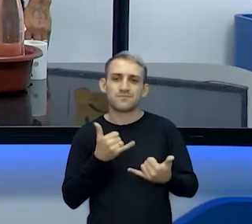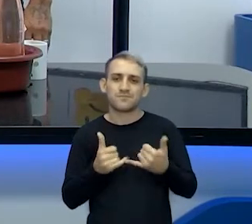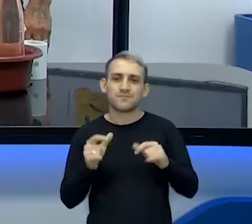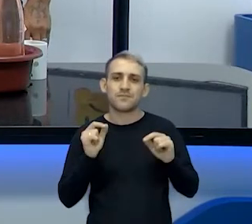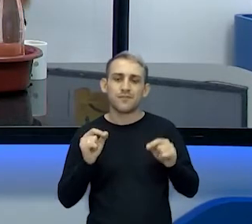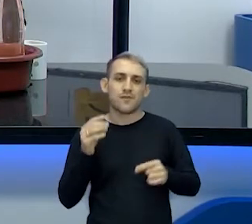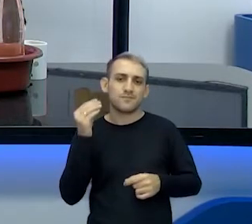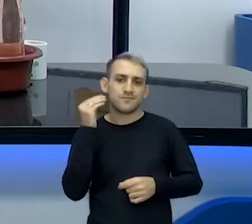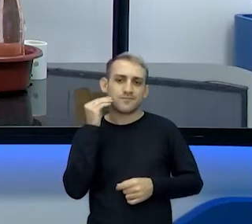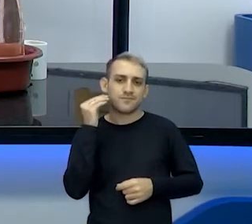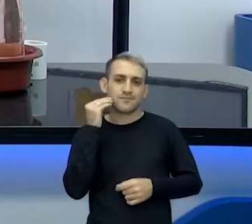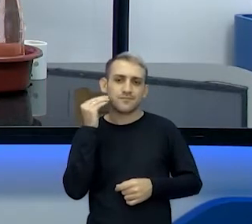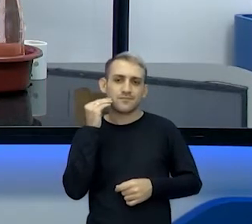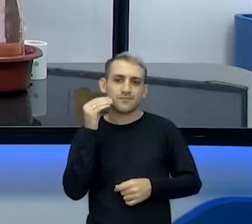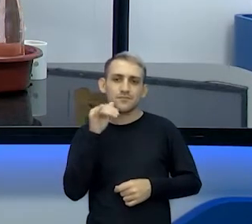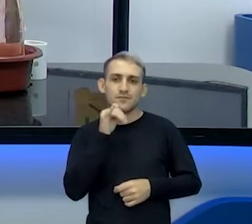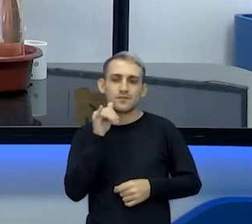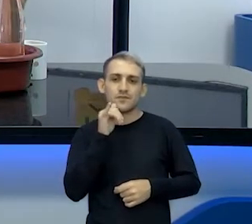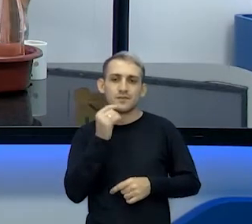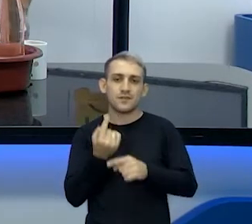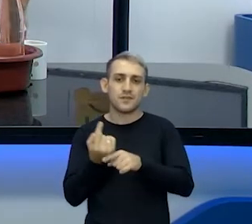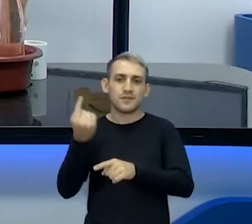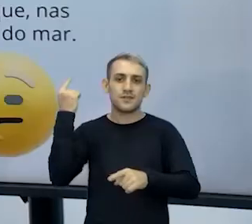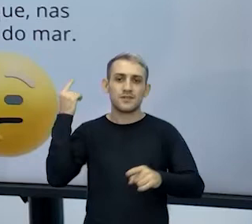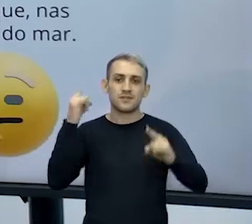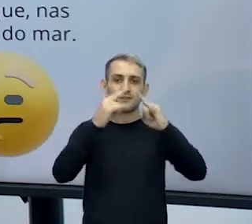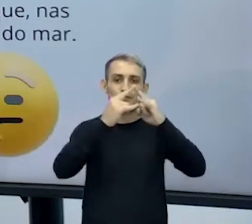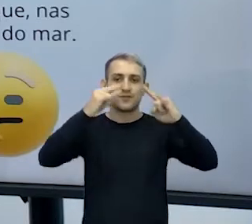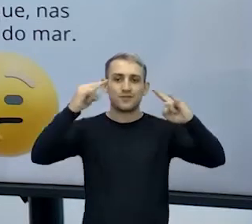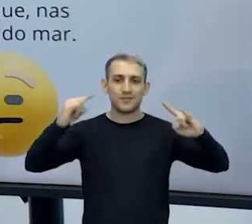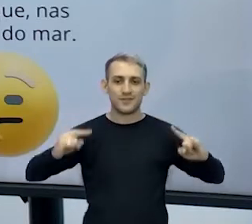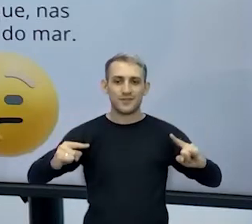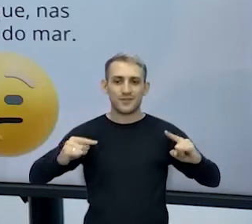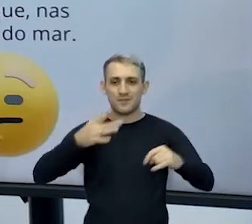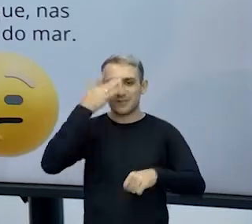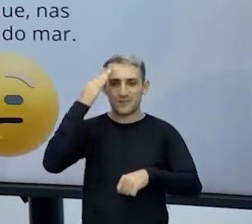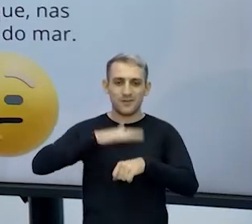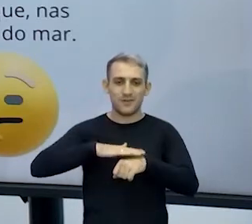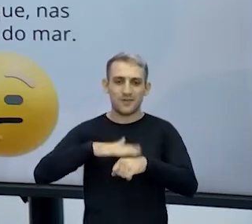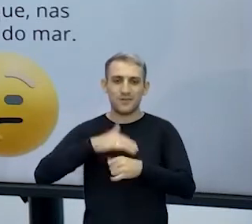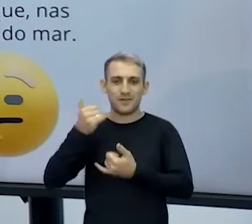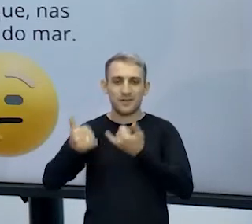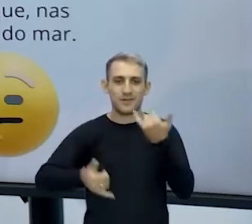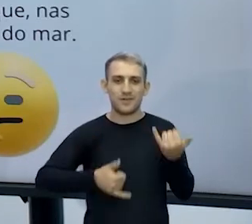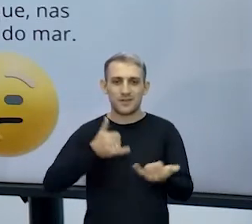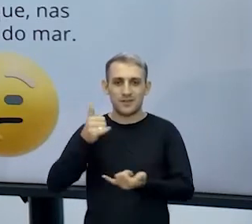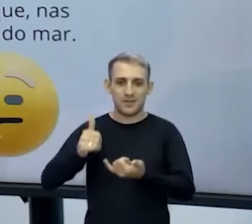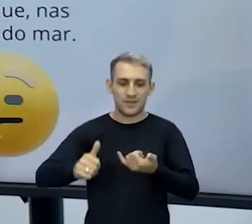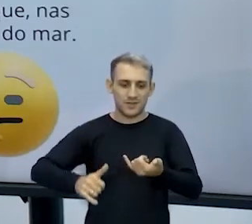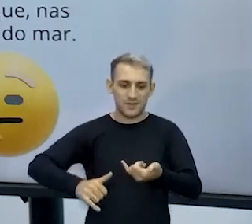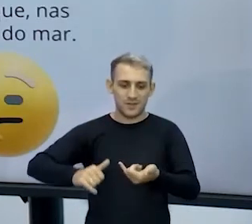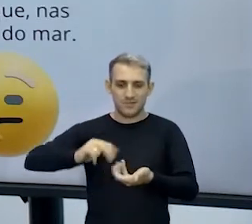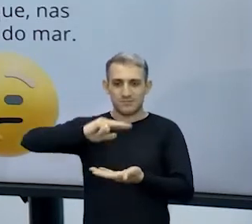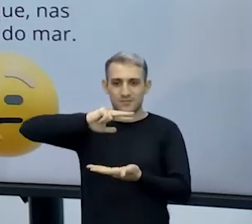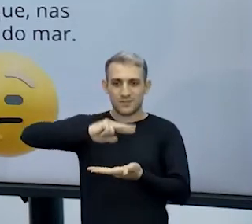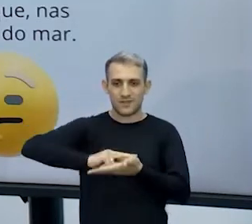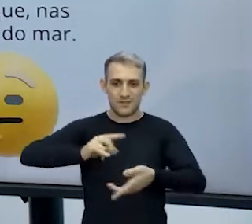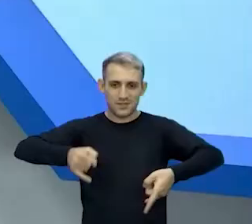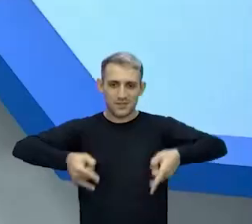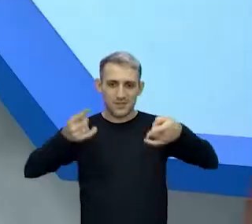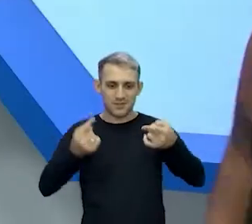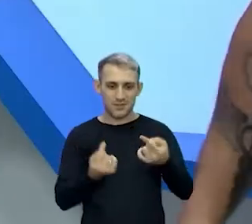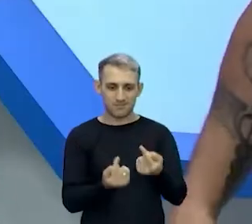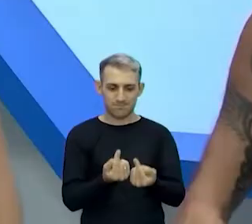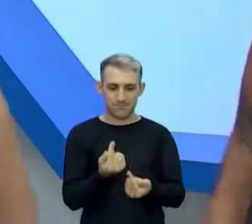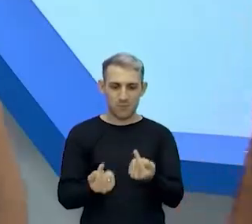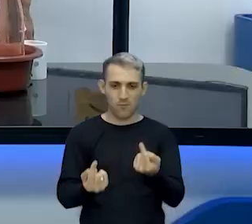aquele teste? Não. No circo, antigamente, o pessoal fazia aquela brincadeira de você deitar numa cama cheia de prego. Ah, é verdade.